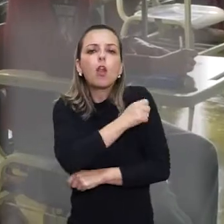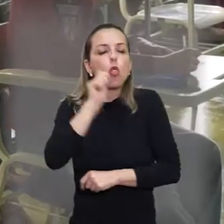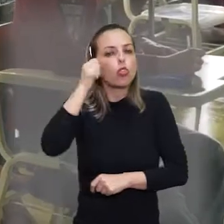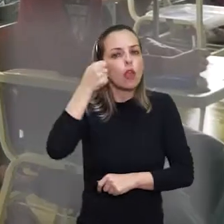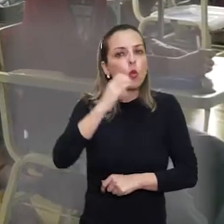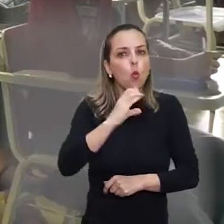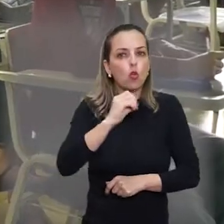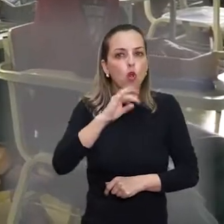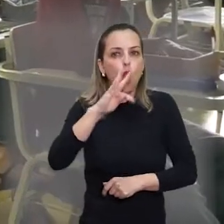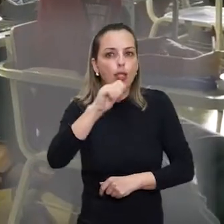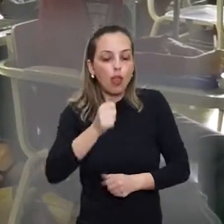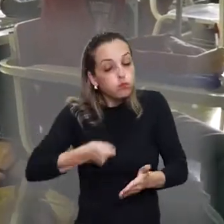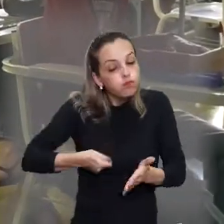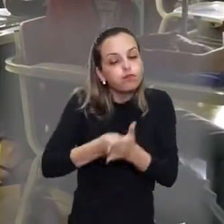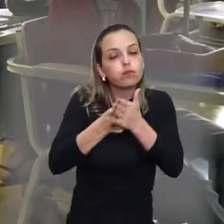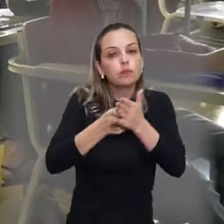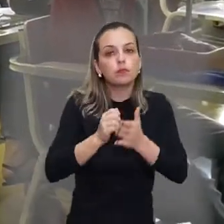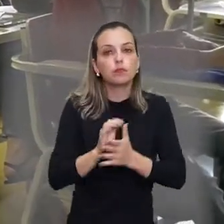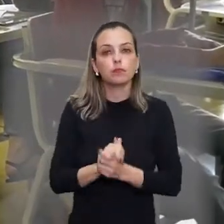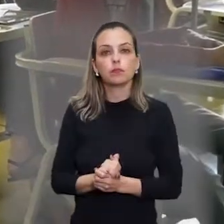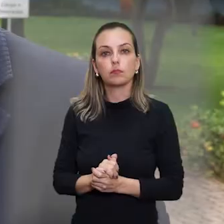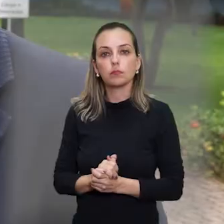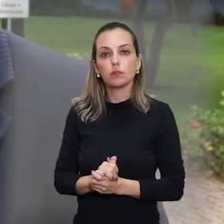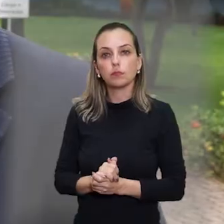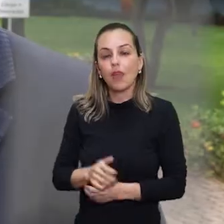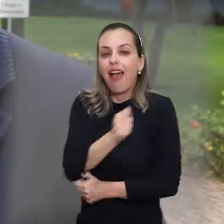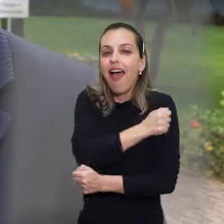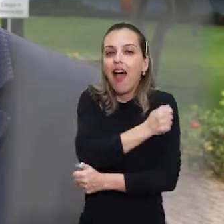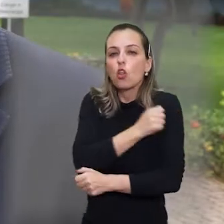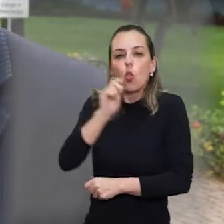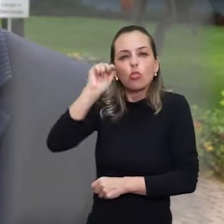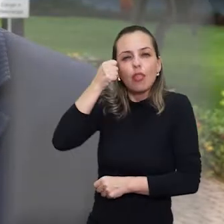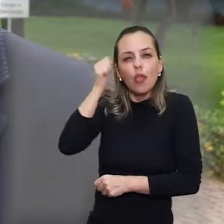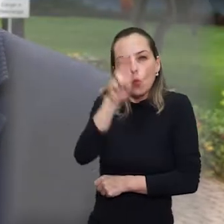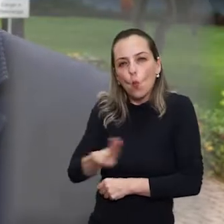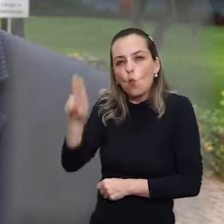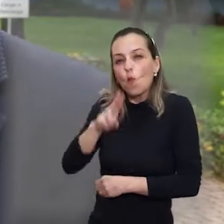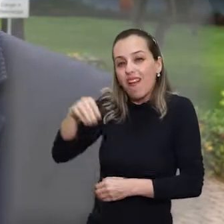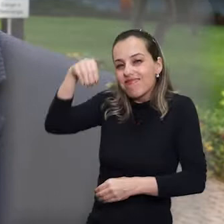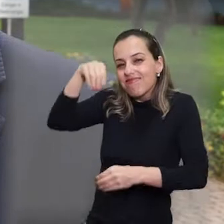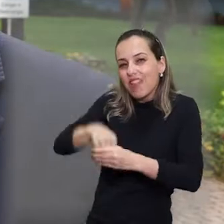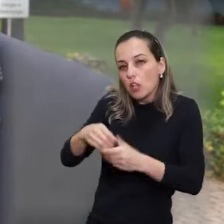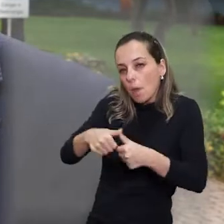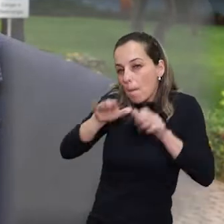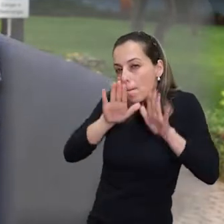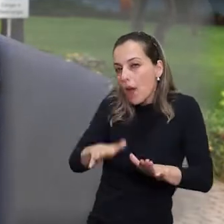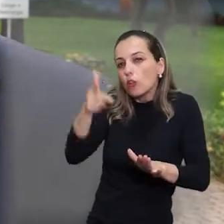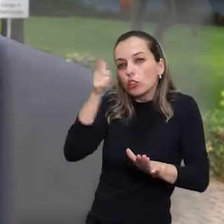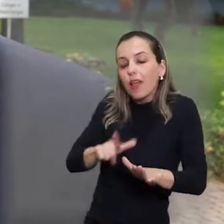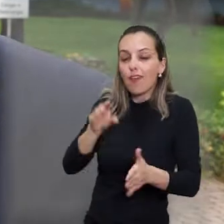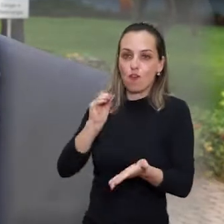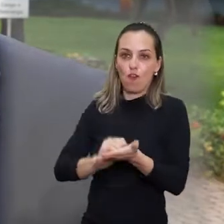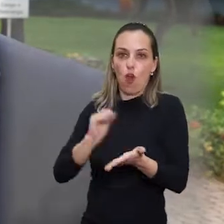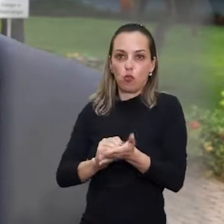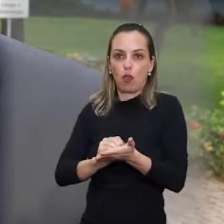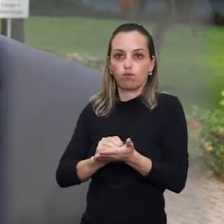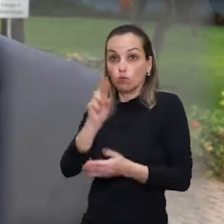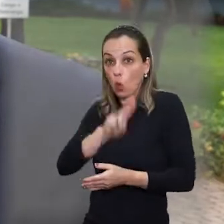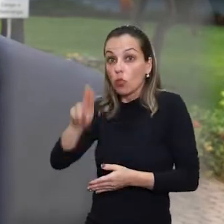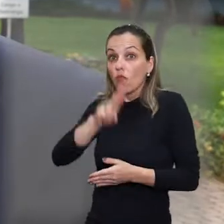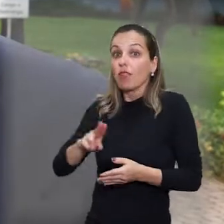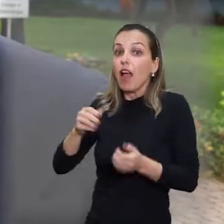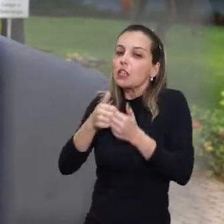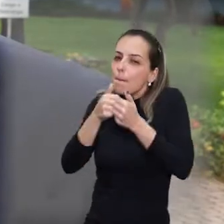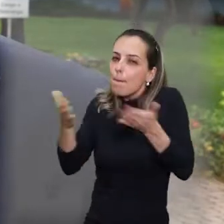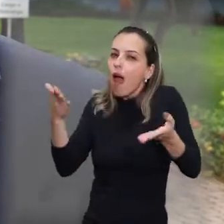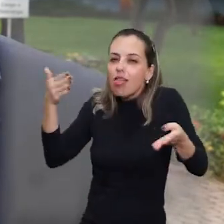problema enfrentado pelos alunos cotistas em geral. E fundamentalmente falta permanência. Não se trata apenas de você abrir as portas